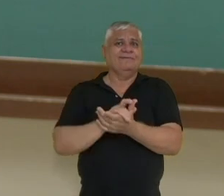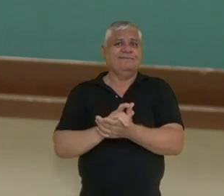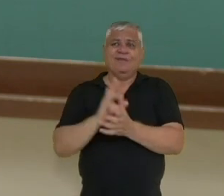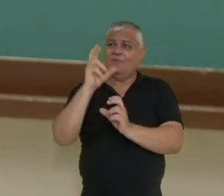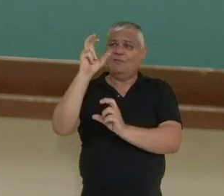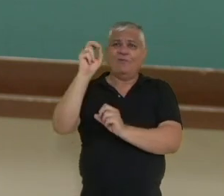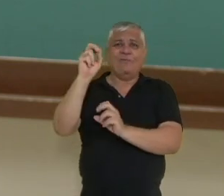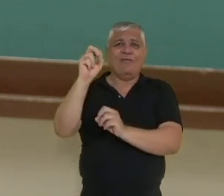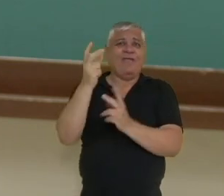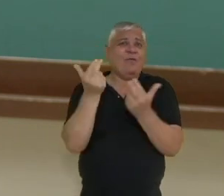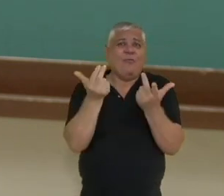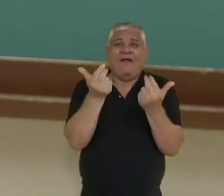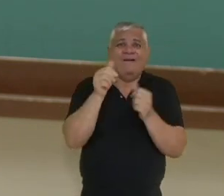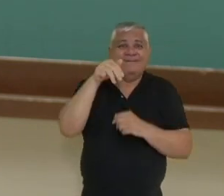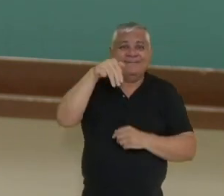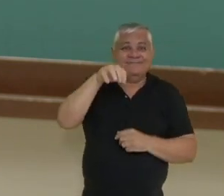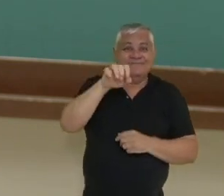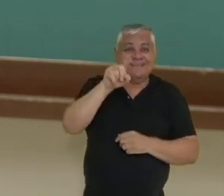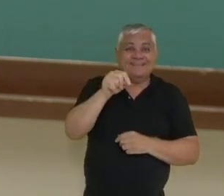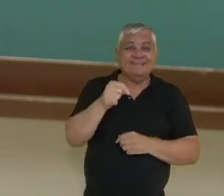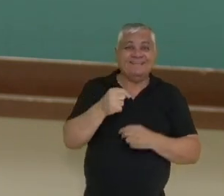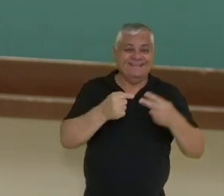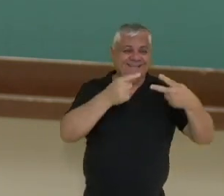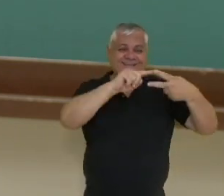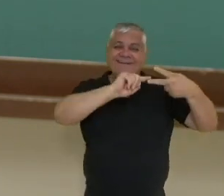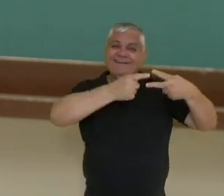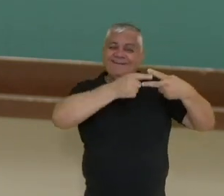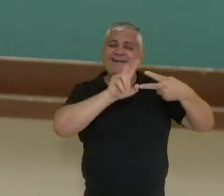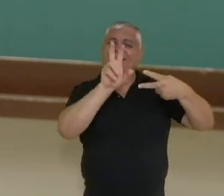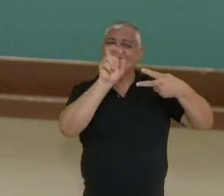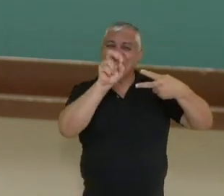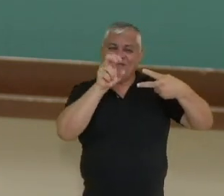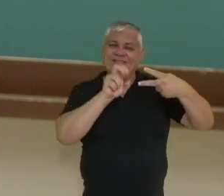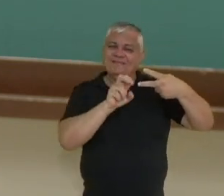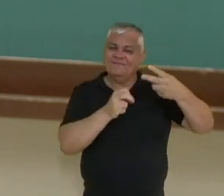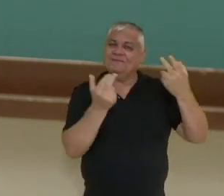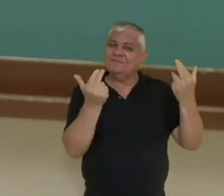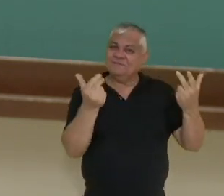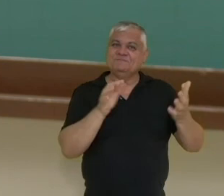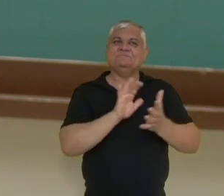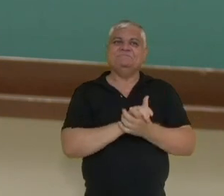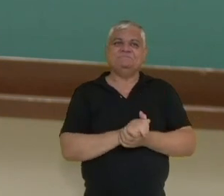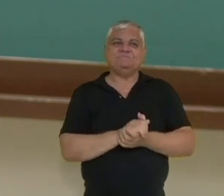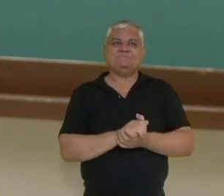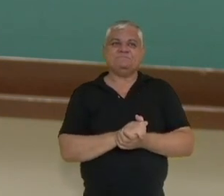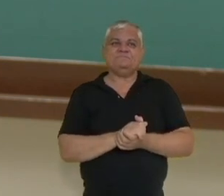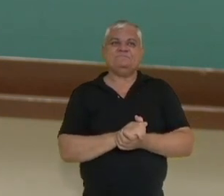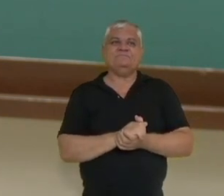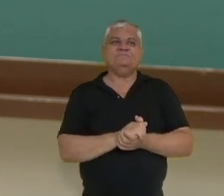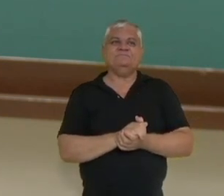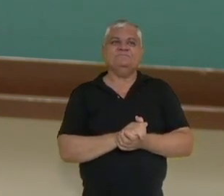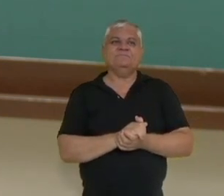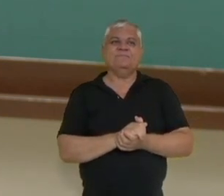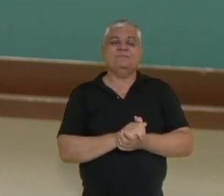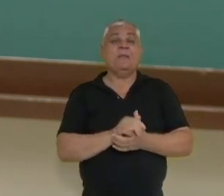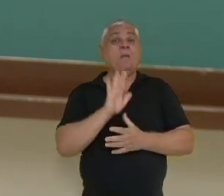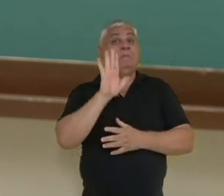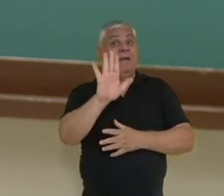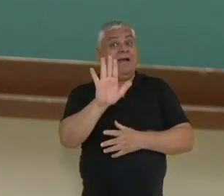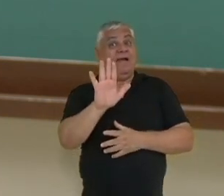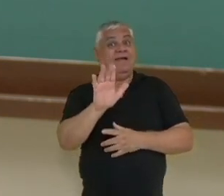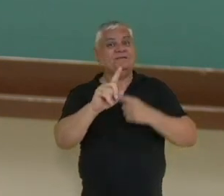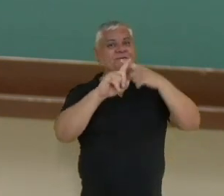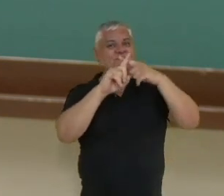médias são iguais, né? As duplas apresentam médias iguais. Então, veja. Nesse jogo,